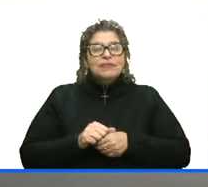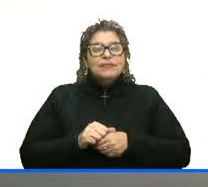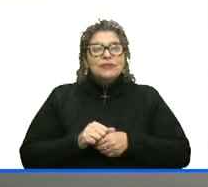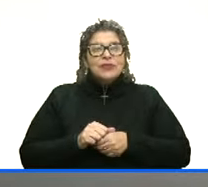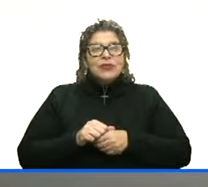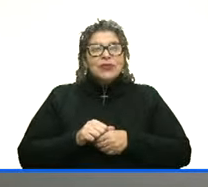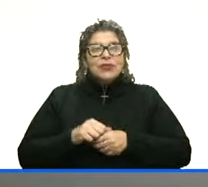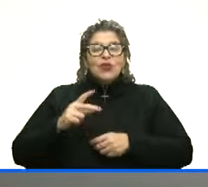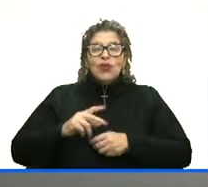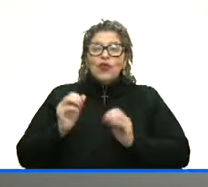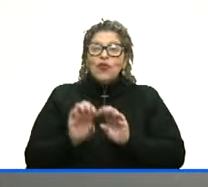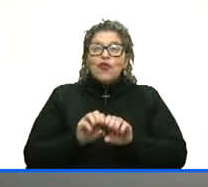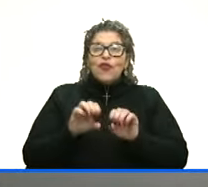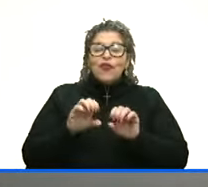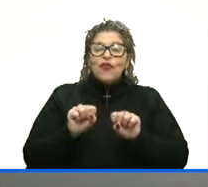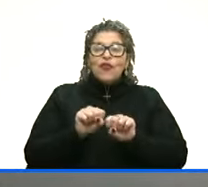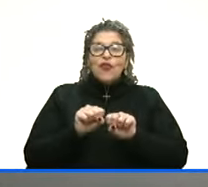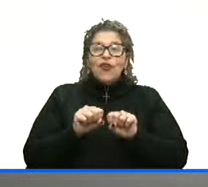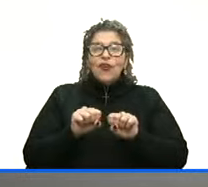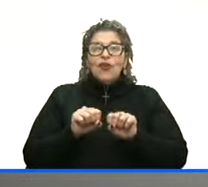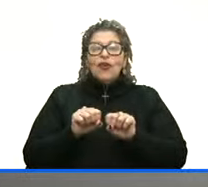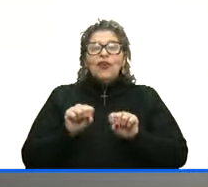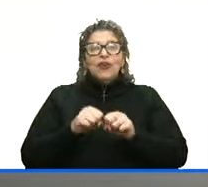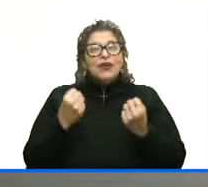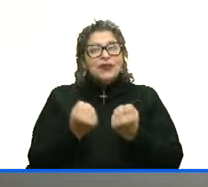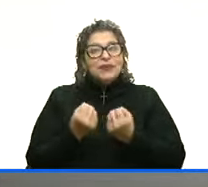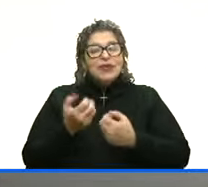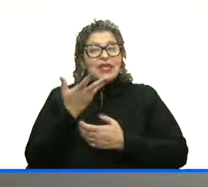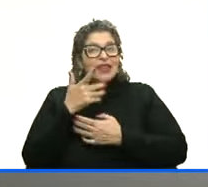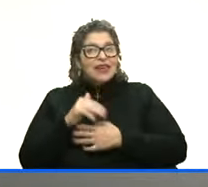do Fórum da Criança e do Adolescente.